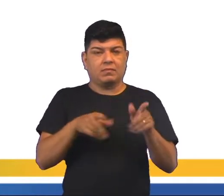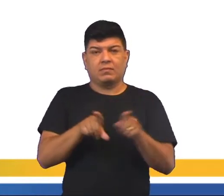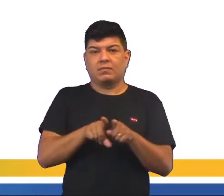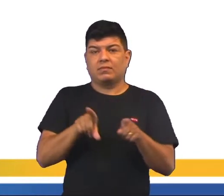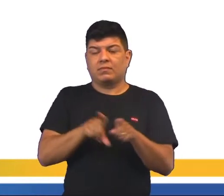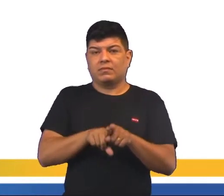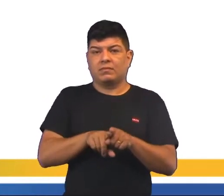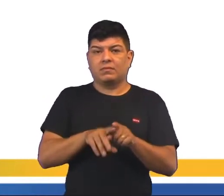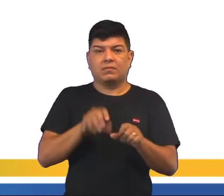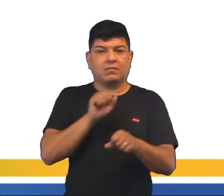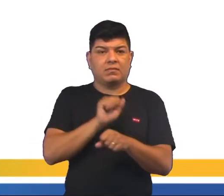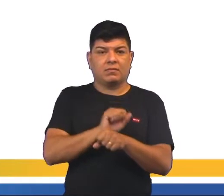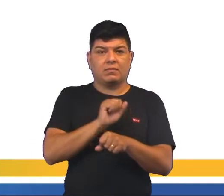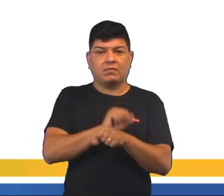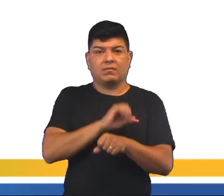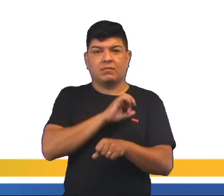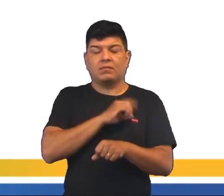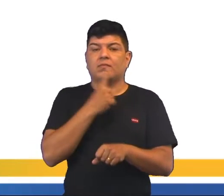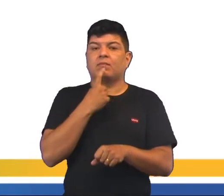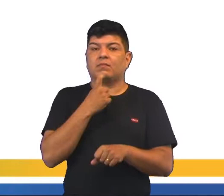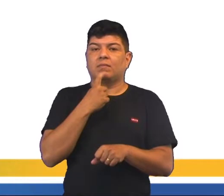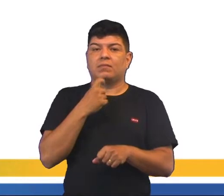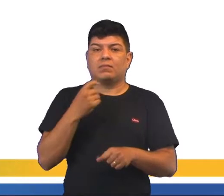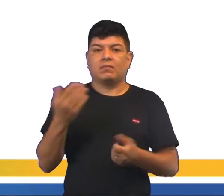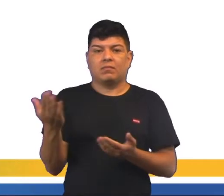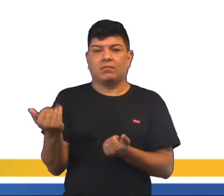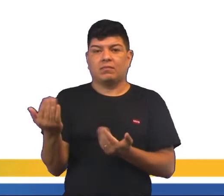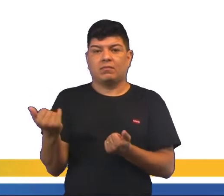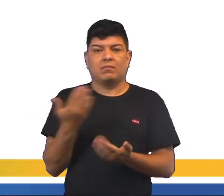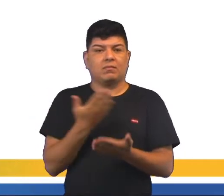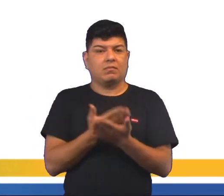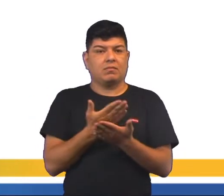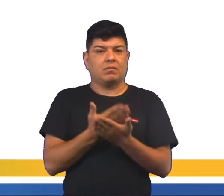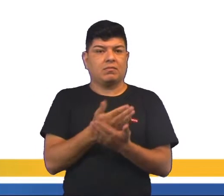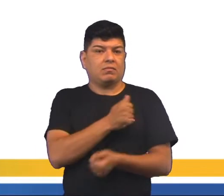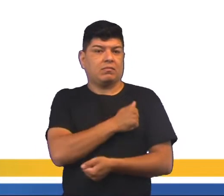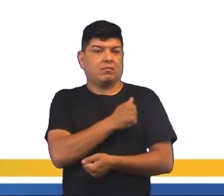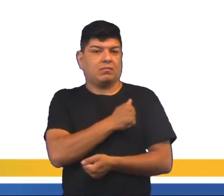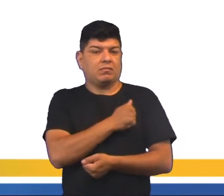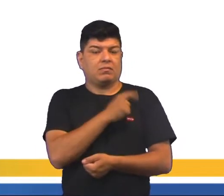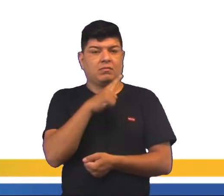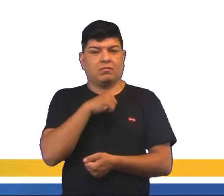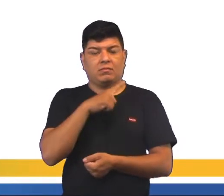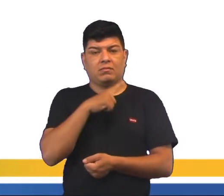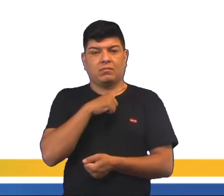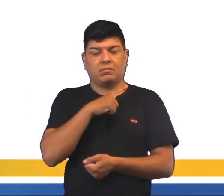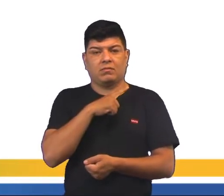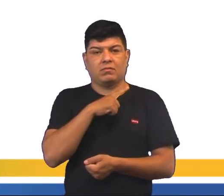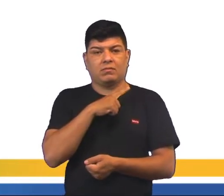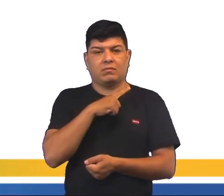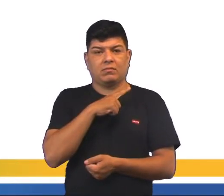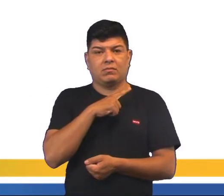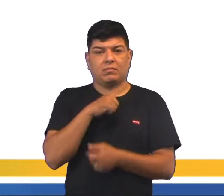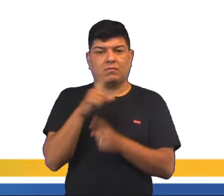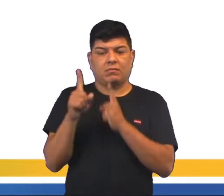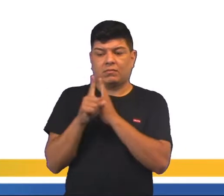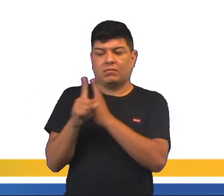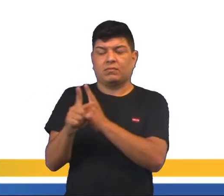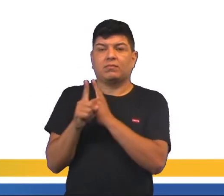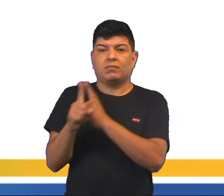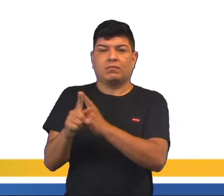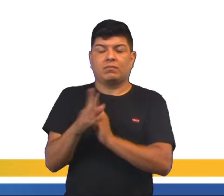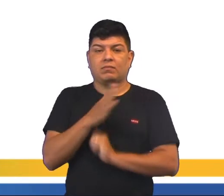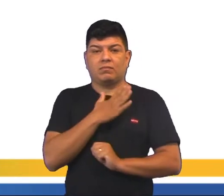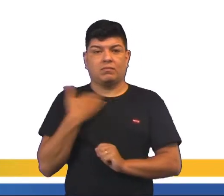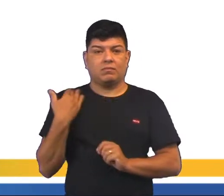né? A Guarda Vermelha, formada por jovens estudantes, né, fazia essa perseguição, né,